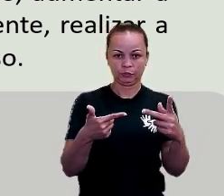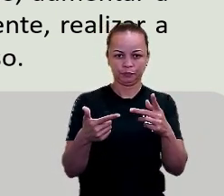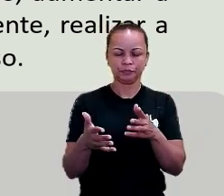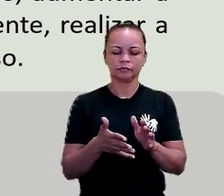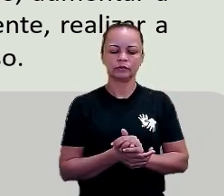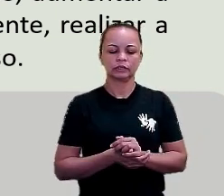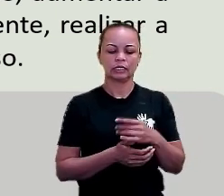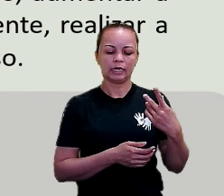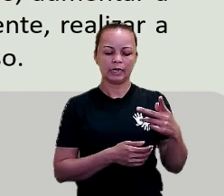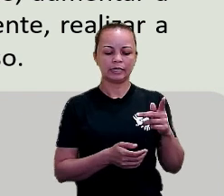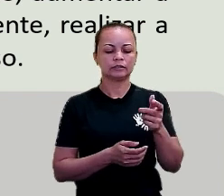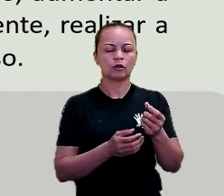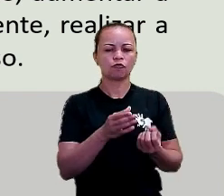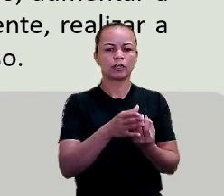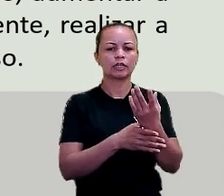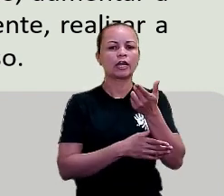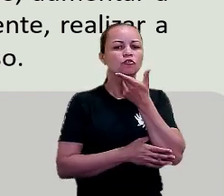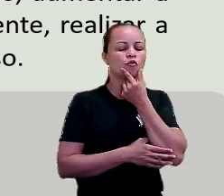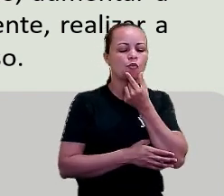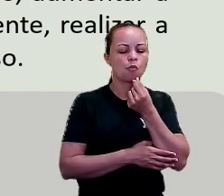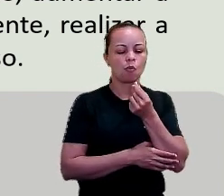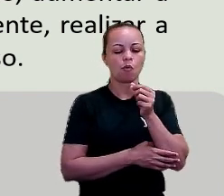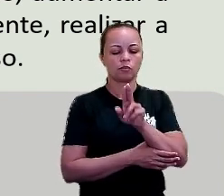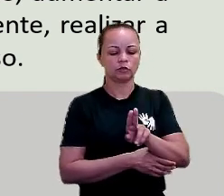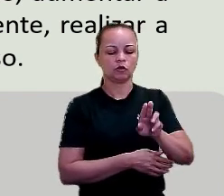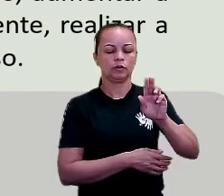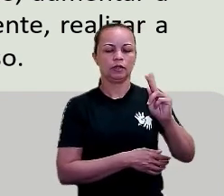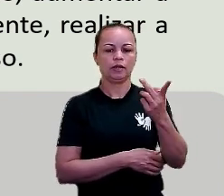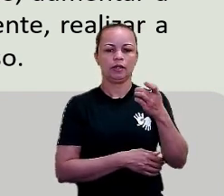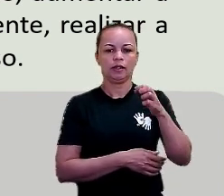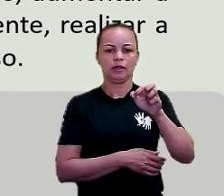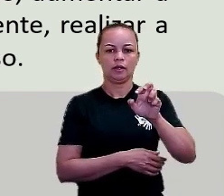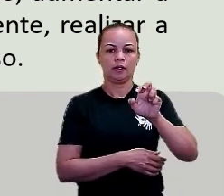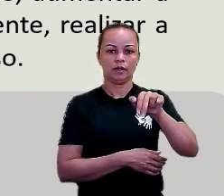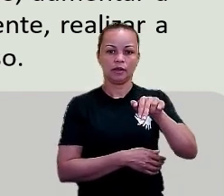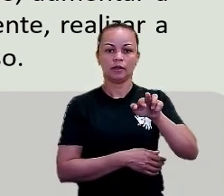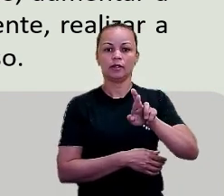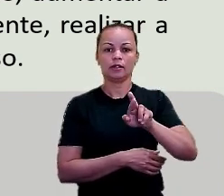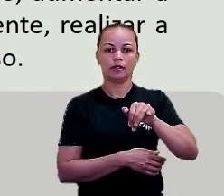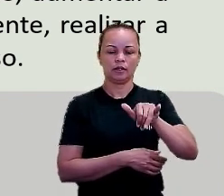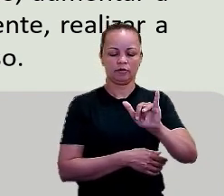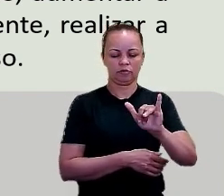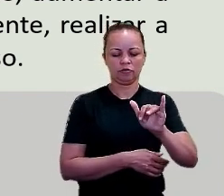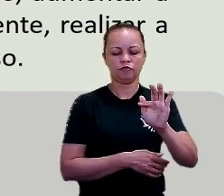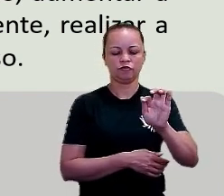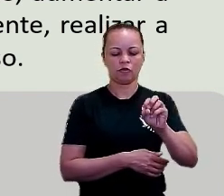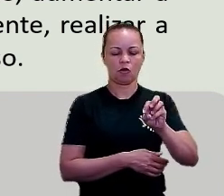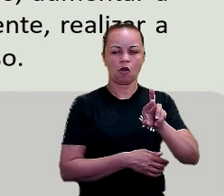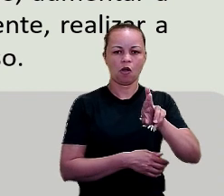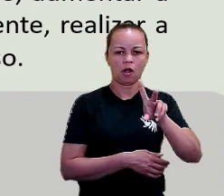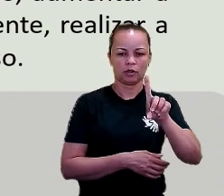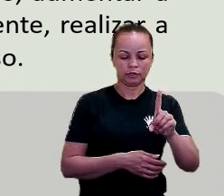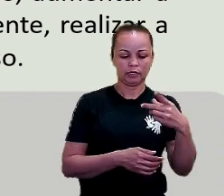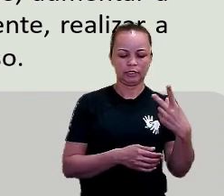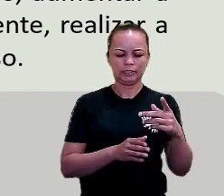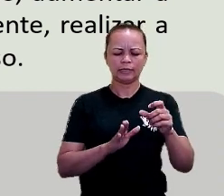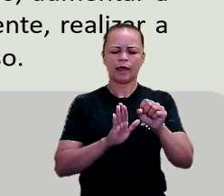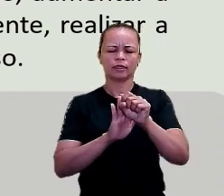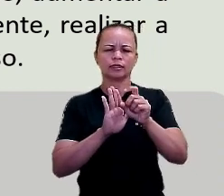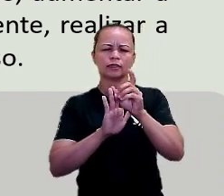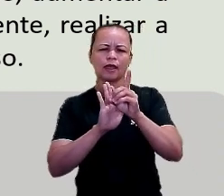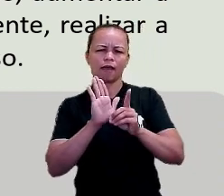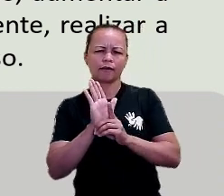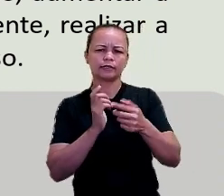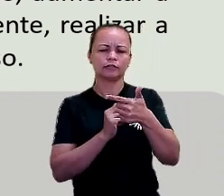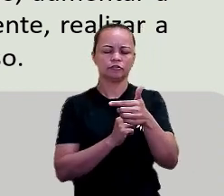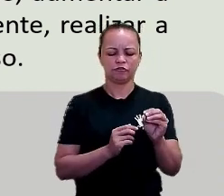Henry Ford, lá na década de 20. A ideia foi elaborada em sua própria indústria de automóvel, baseada na